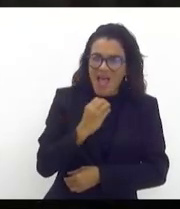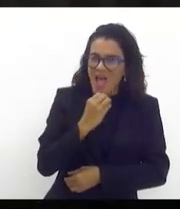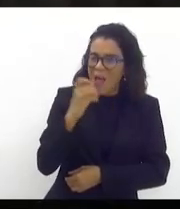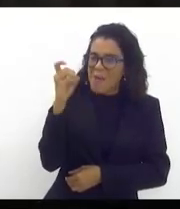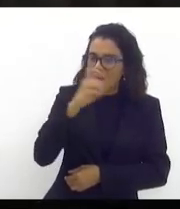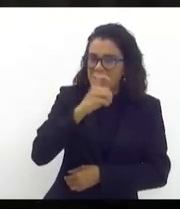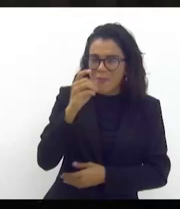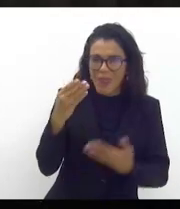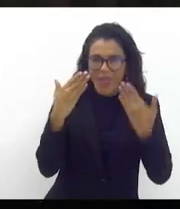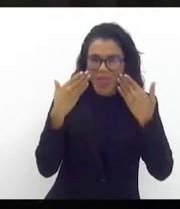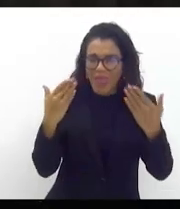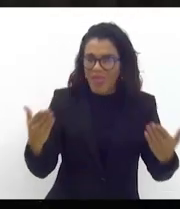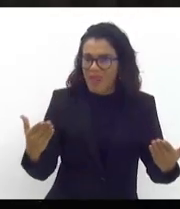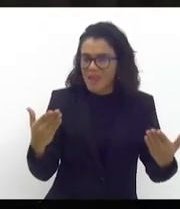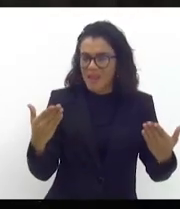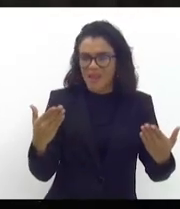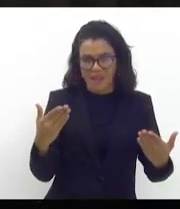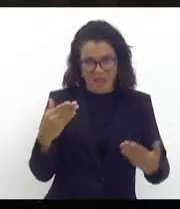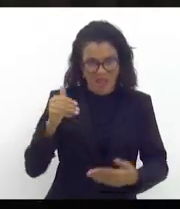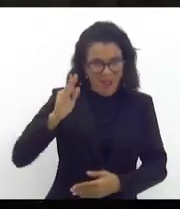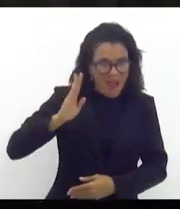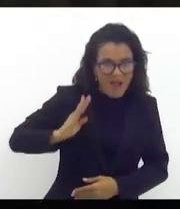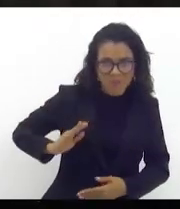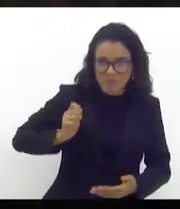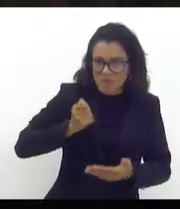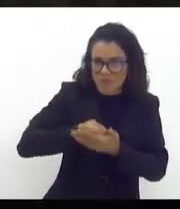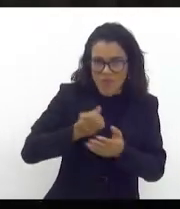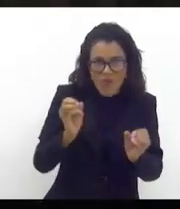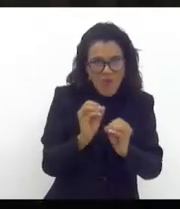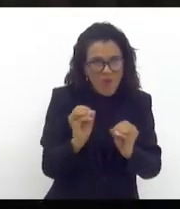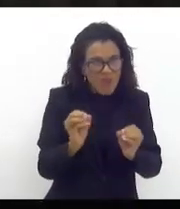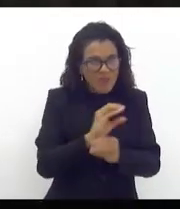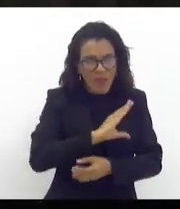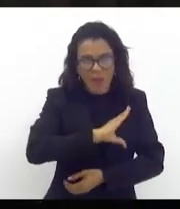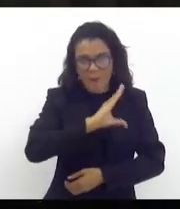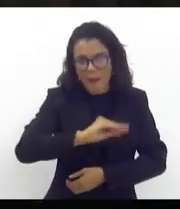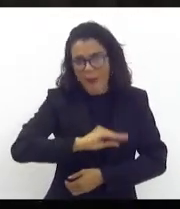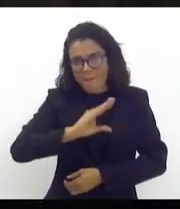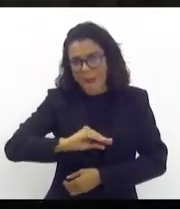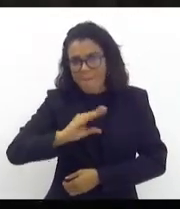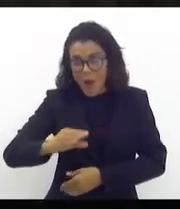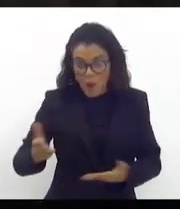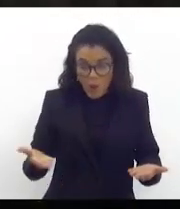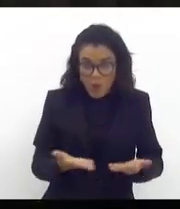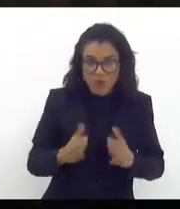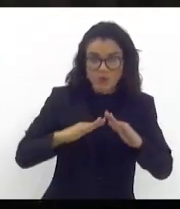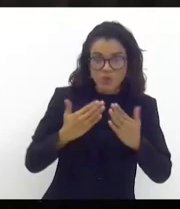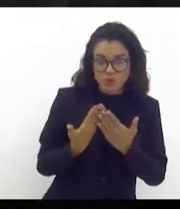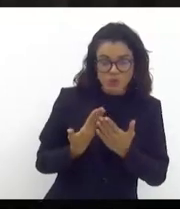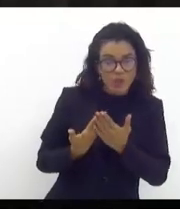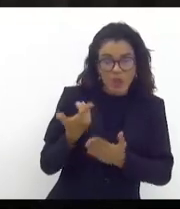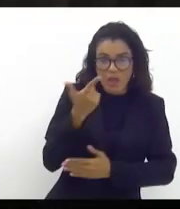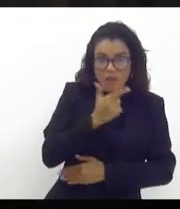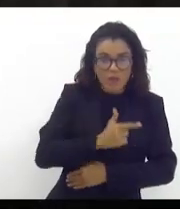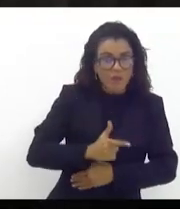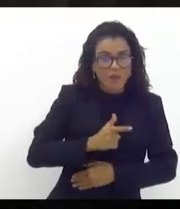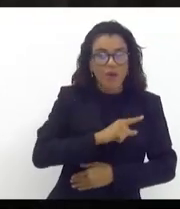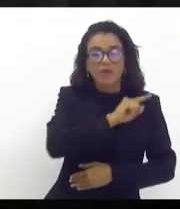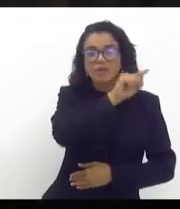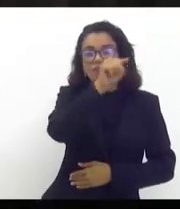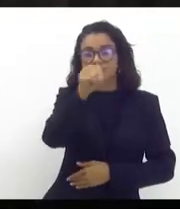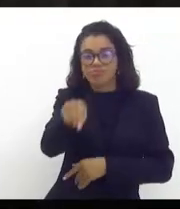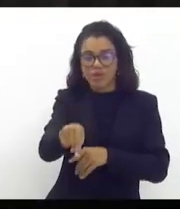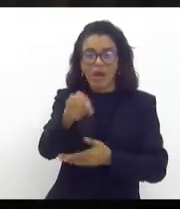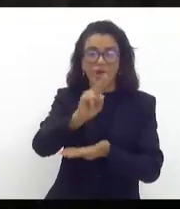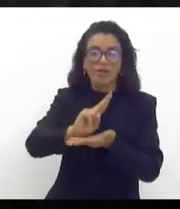pública, pois a bolsa não foi paga, a bolsa está atrasada. Hoje tem estudantes que não estão conseguindo ir à universidade porque